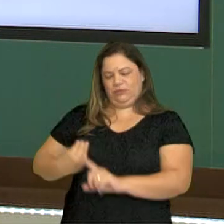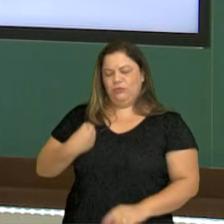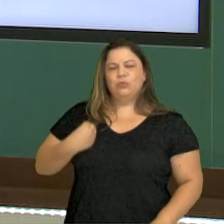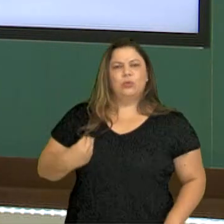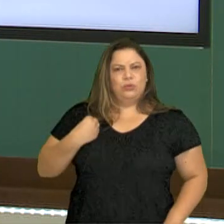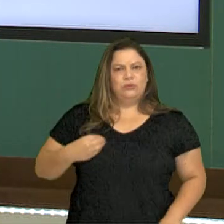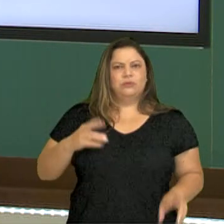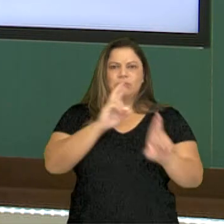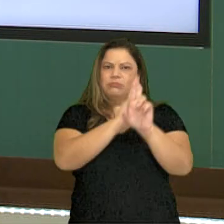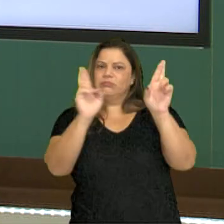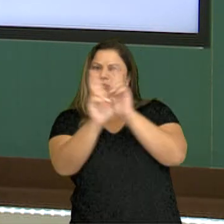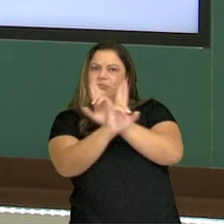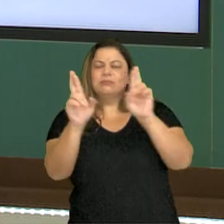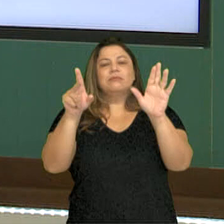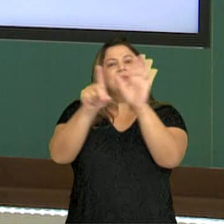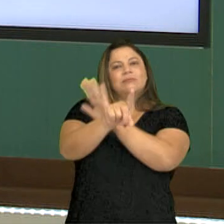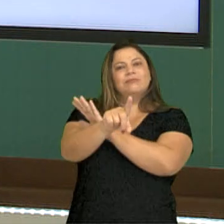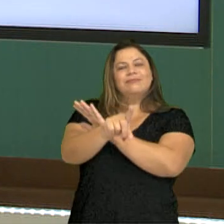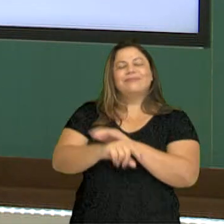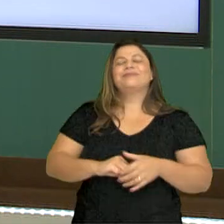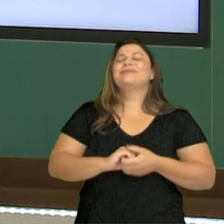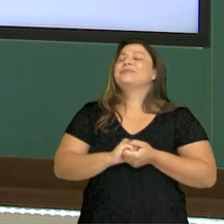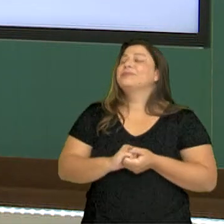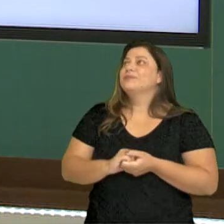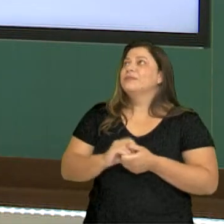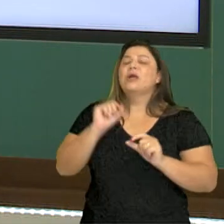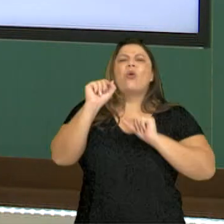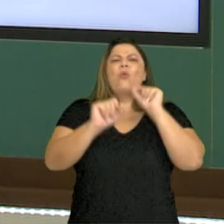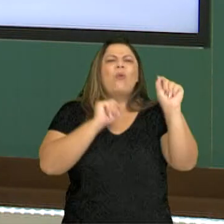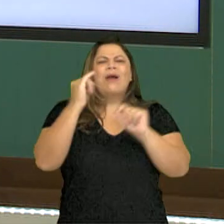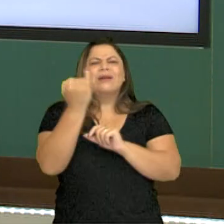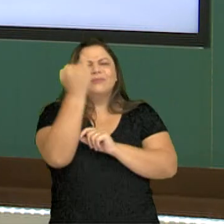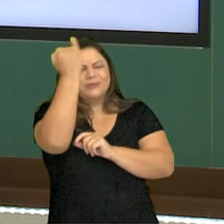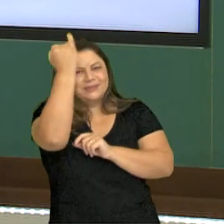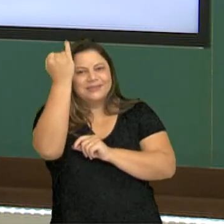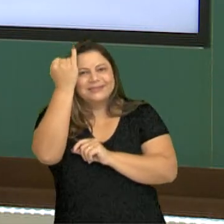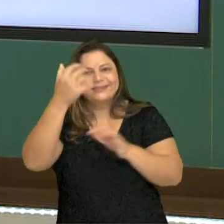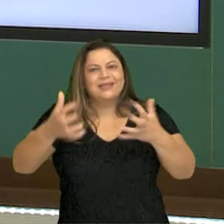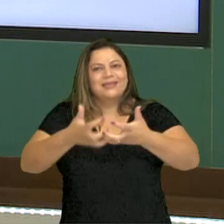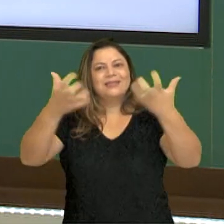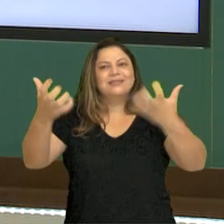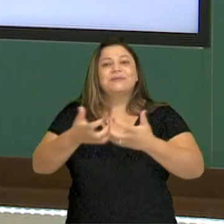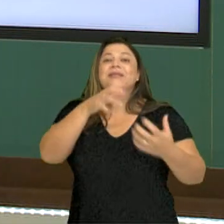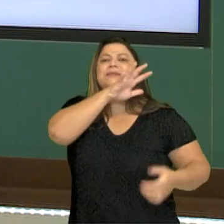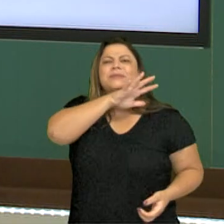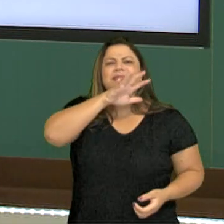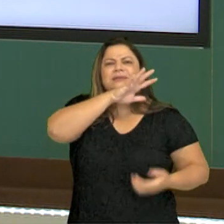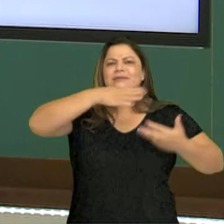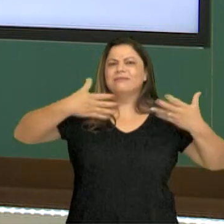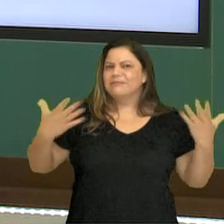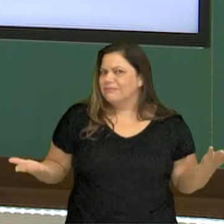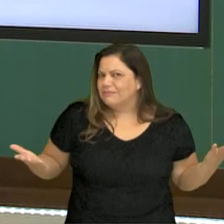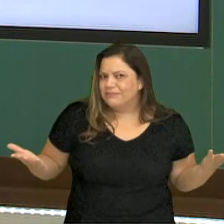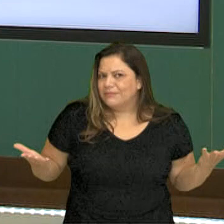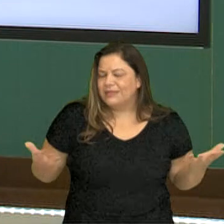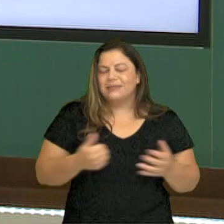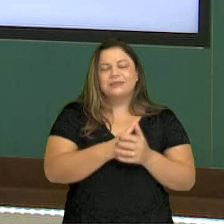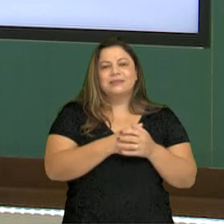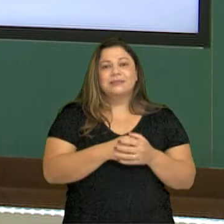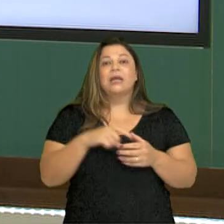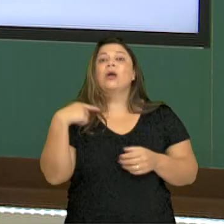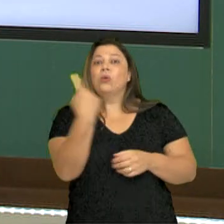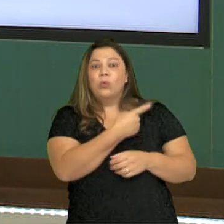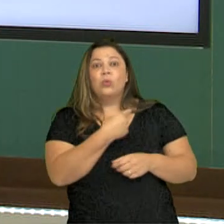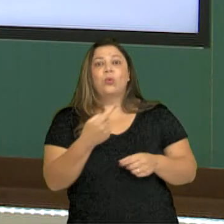tem relação com a segunda pergunta. Qual é a importância das plantas para os animais? Nós estamos incluídos neste